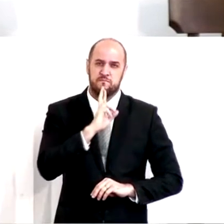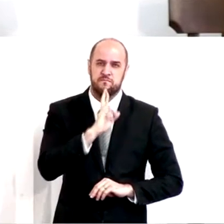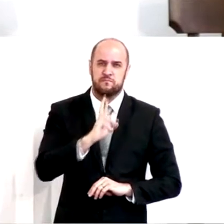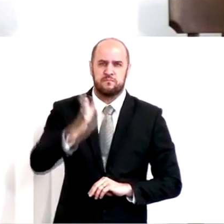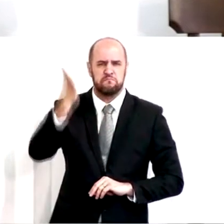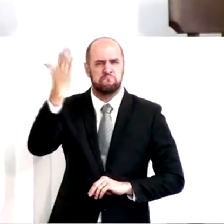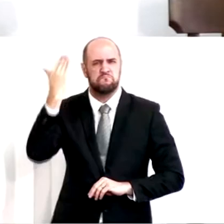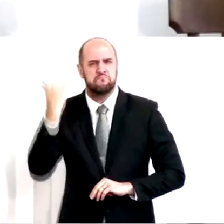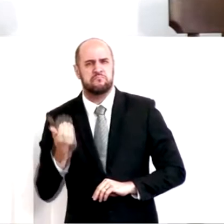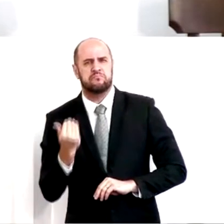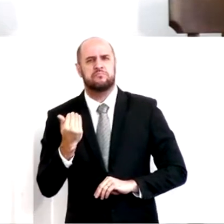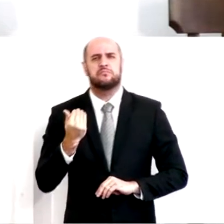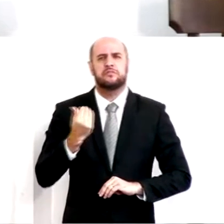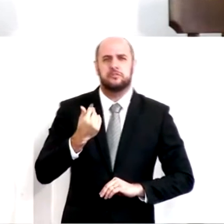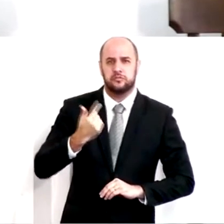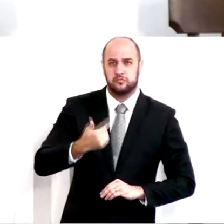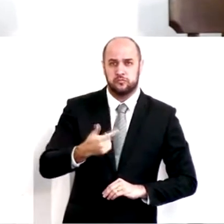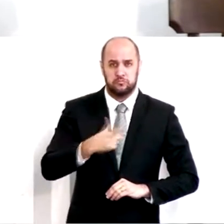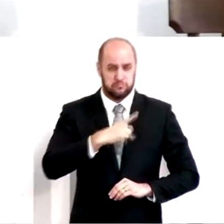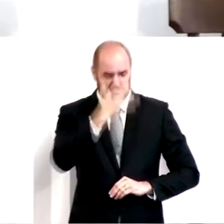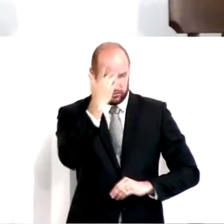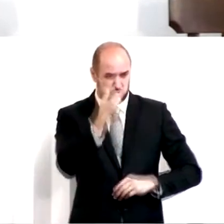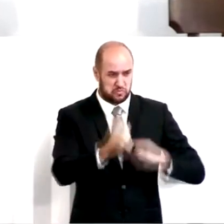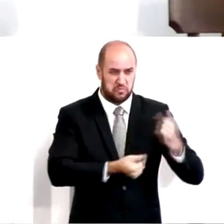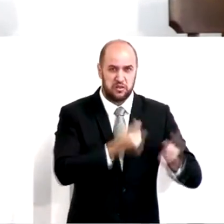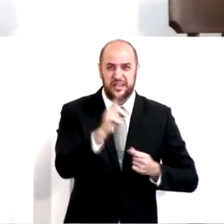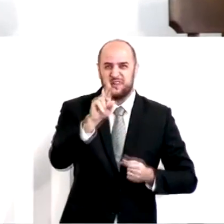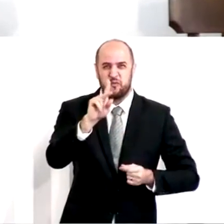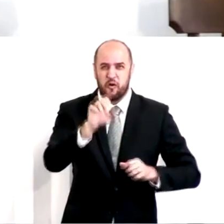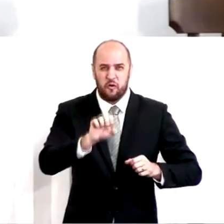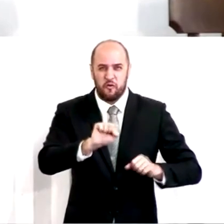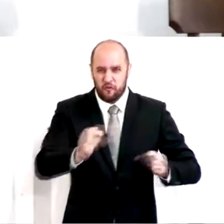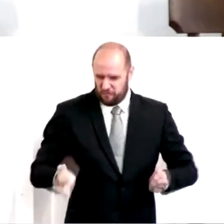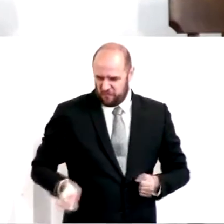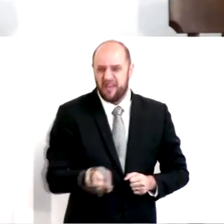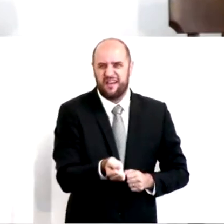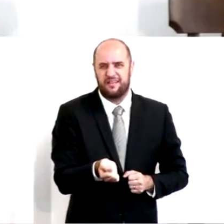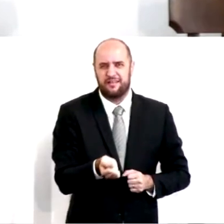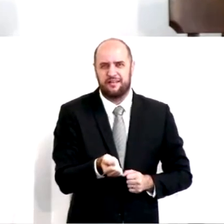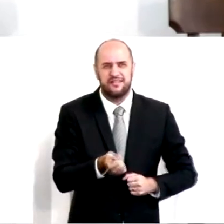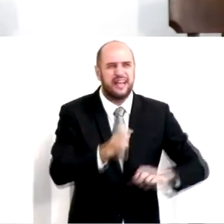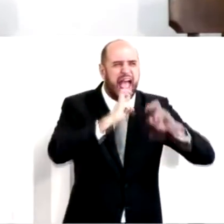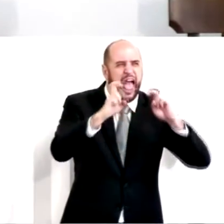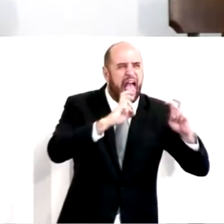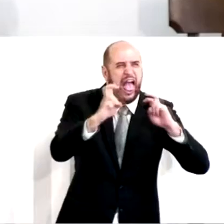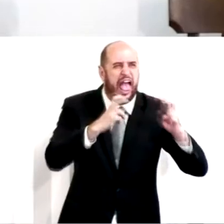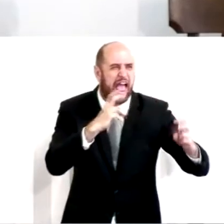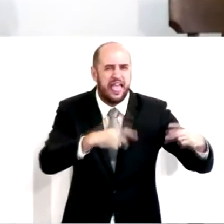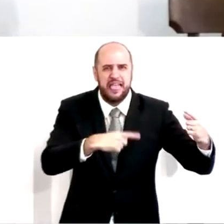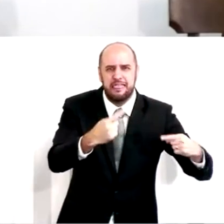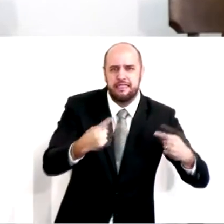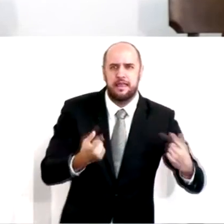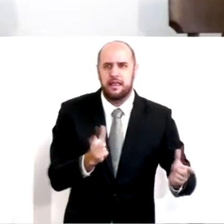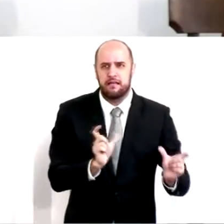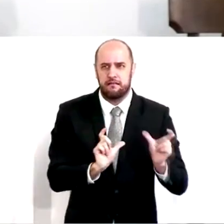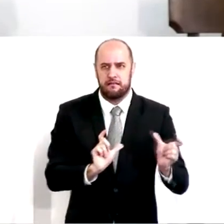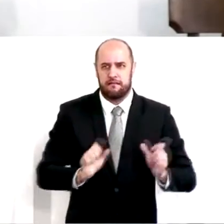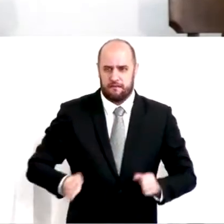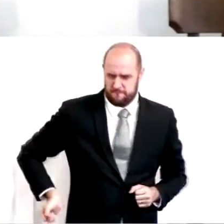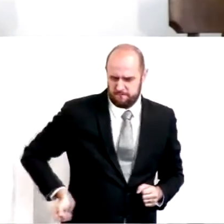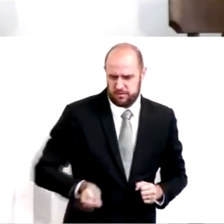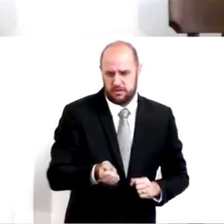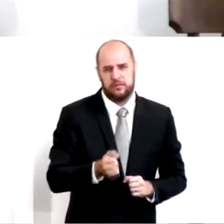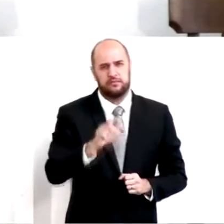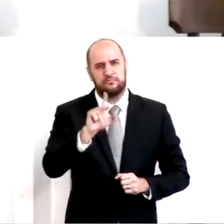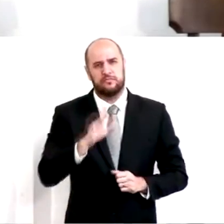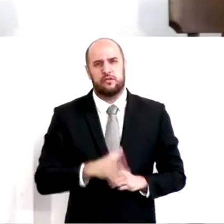gente negociando a palavra de Deus. Isso aqui é uma ideia de feira. Uma ideia de feira, vai, aceita, paga por essa palavra,